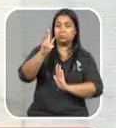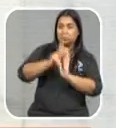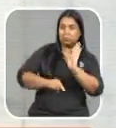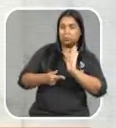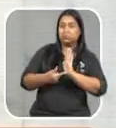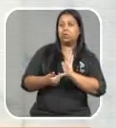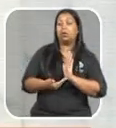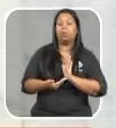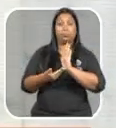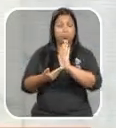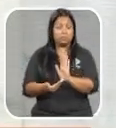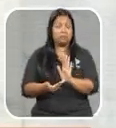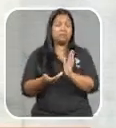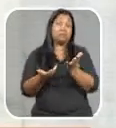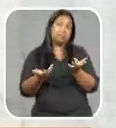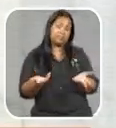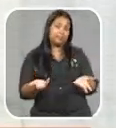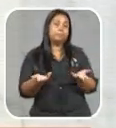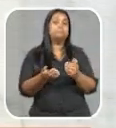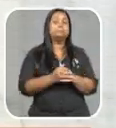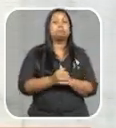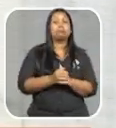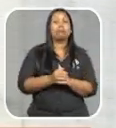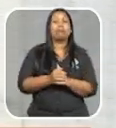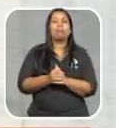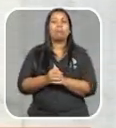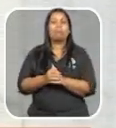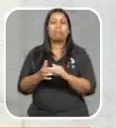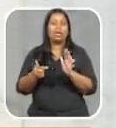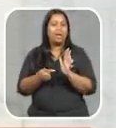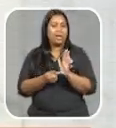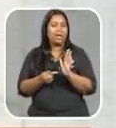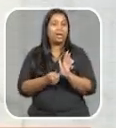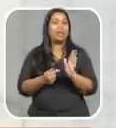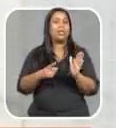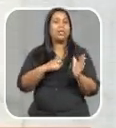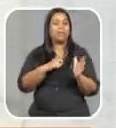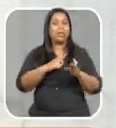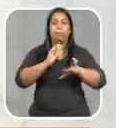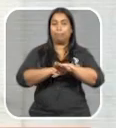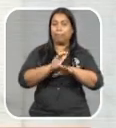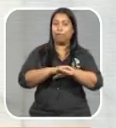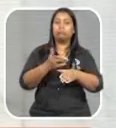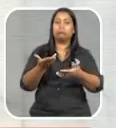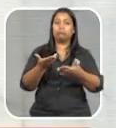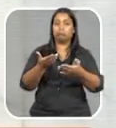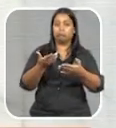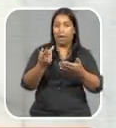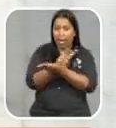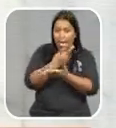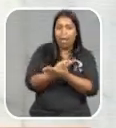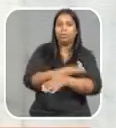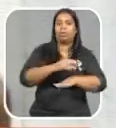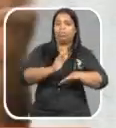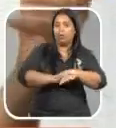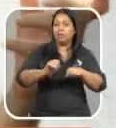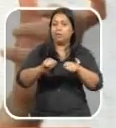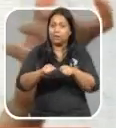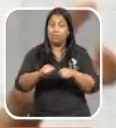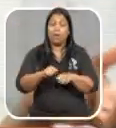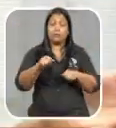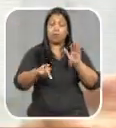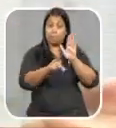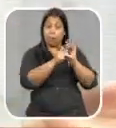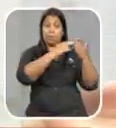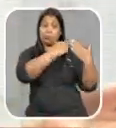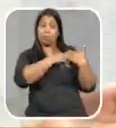ser a iniciativa do Poder Executivo, mas por que você faz? Porque o Poder Executivo não está fazendo, você utiliza da propositura para criar um